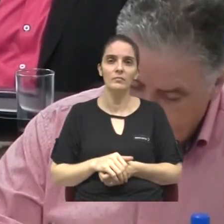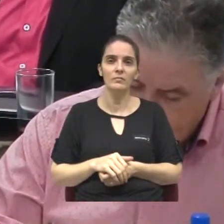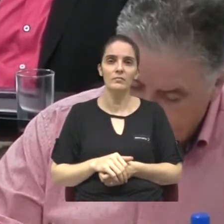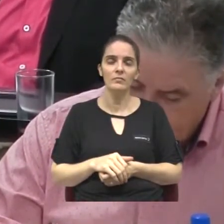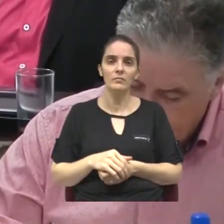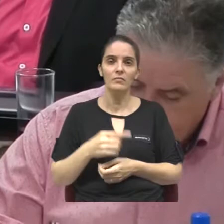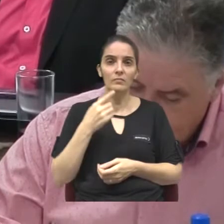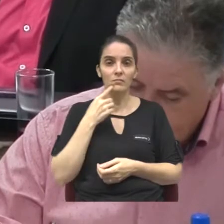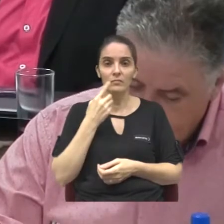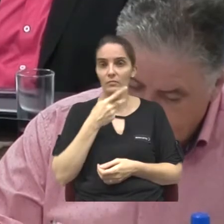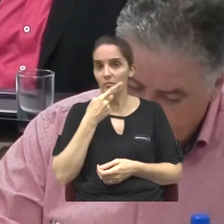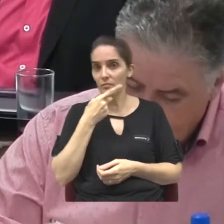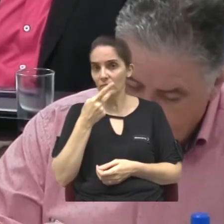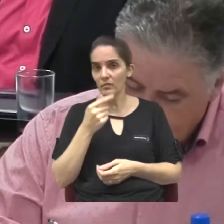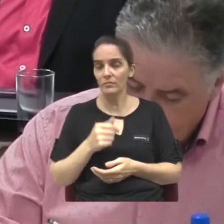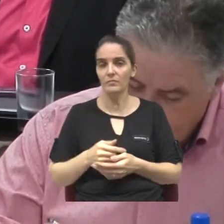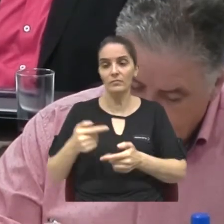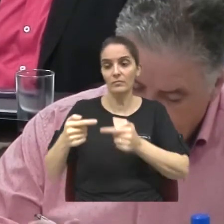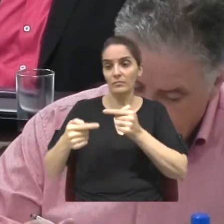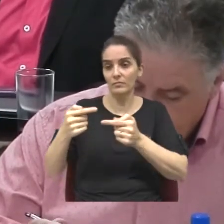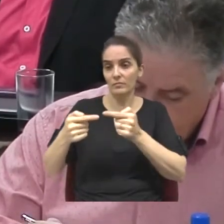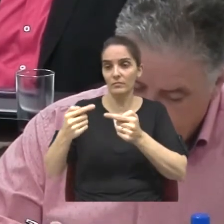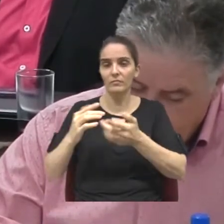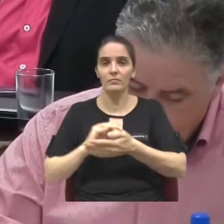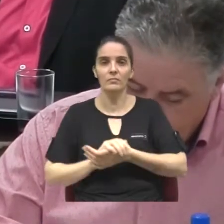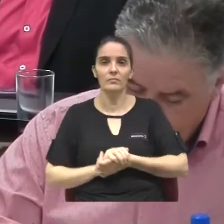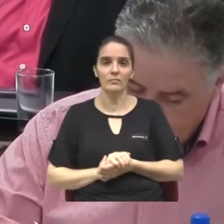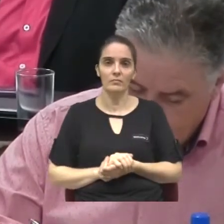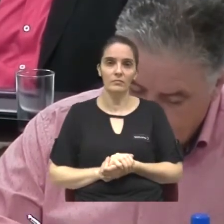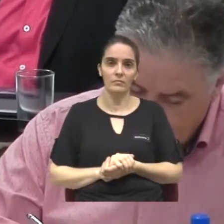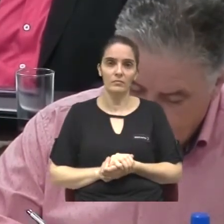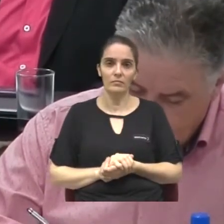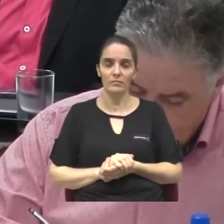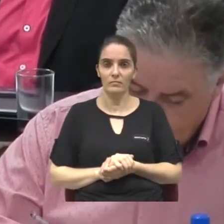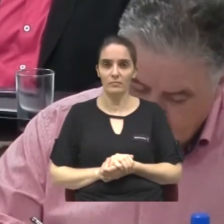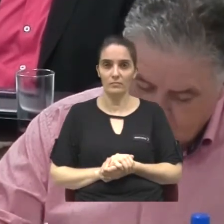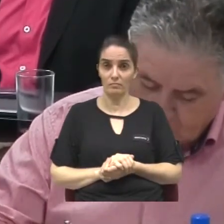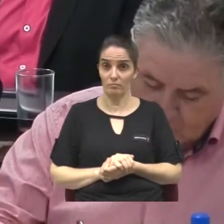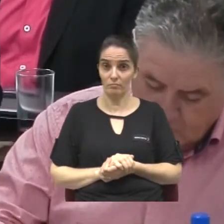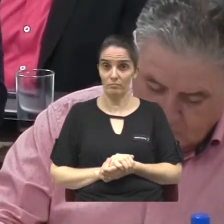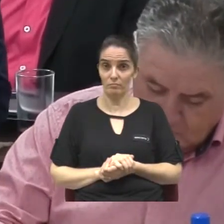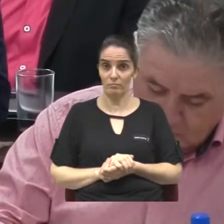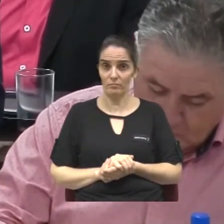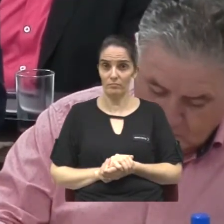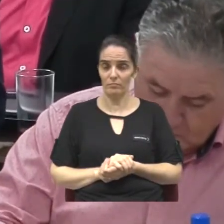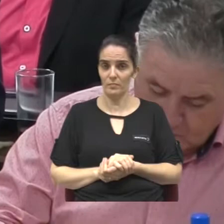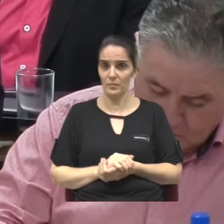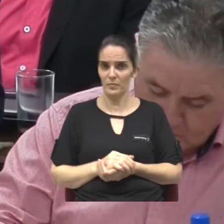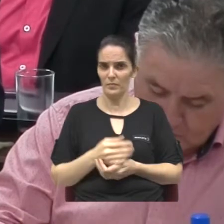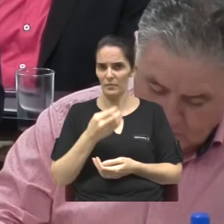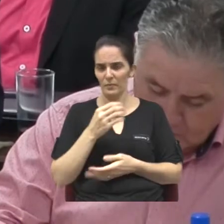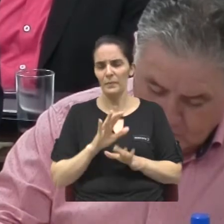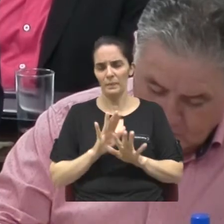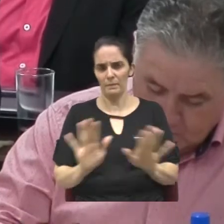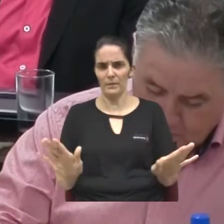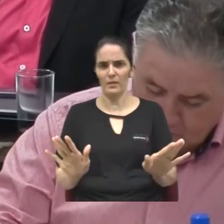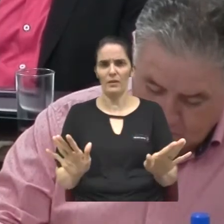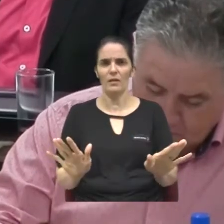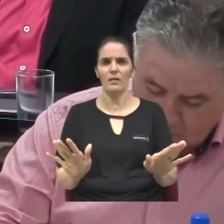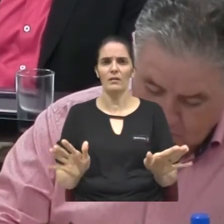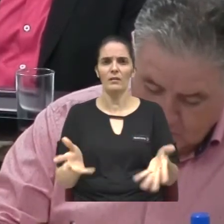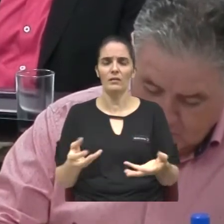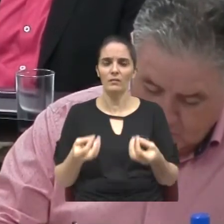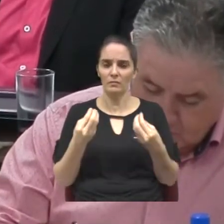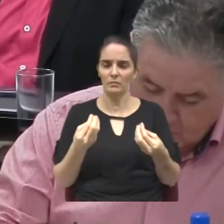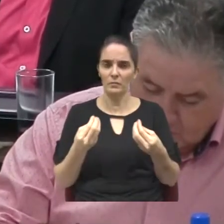sua politicagem, sua política eleitoreira. Ora, vamos deixar de uma demagogia aqui, presidente. Veja